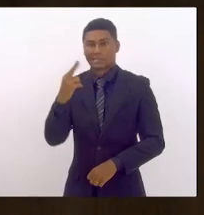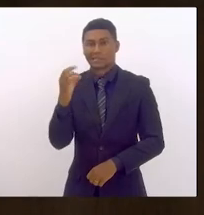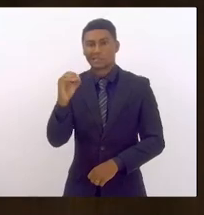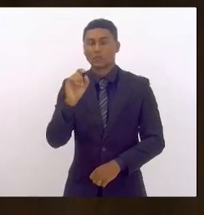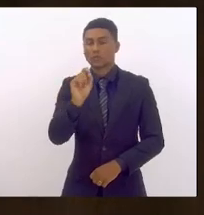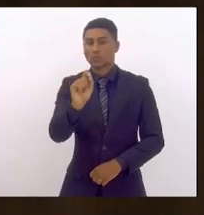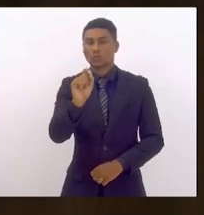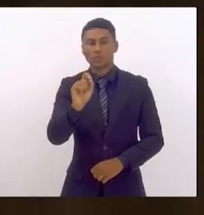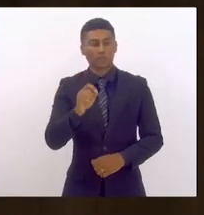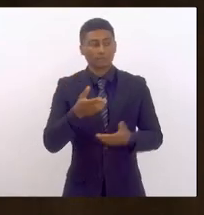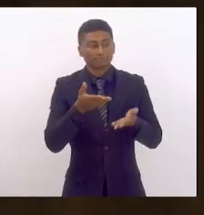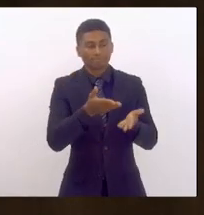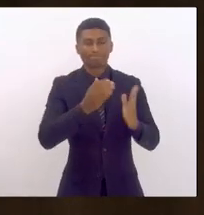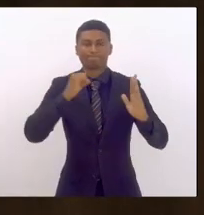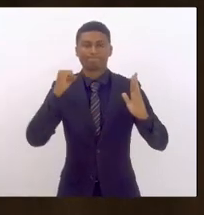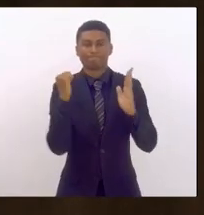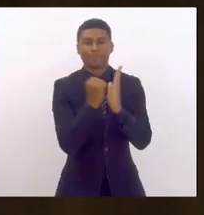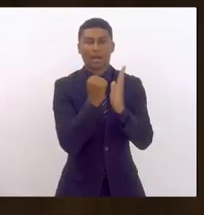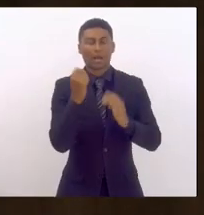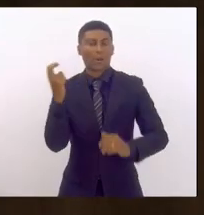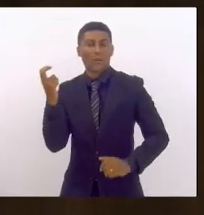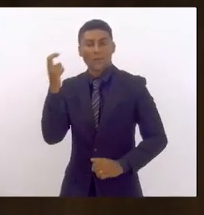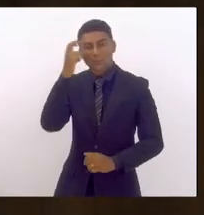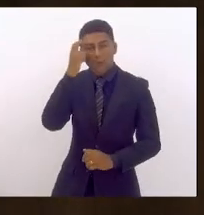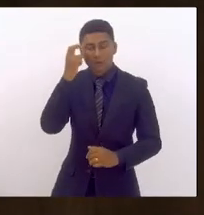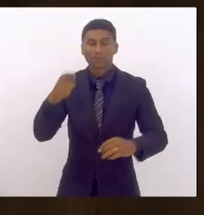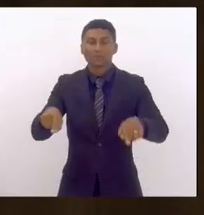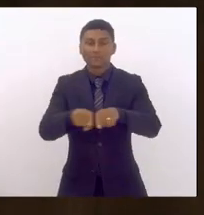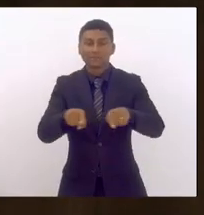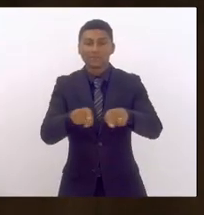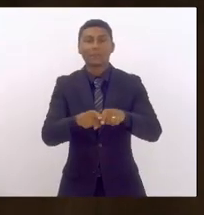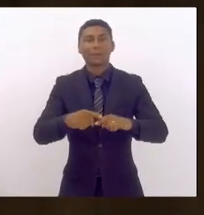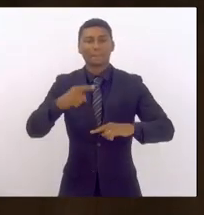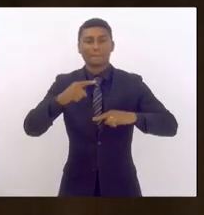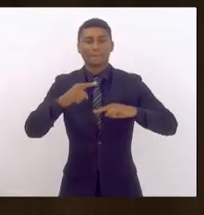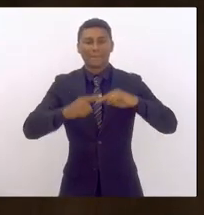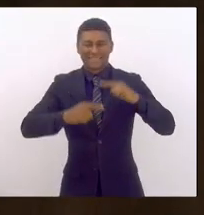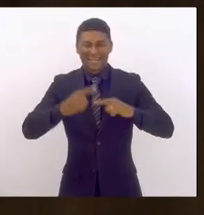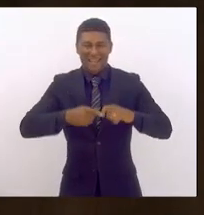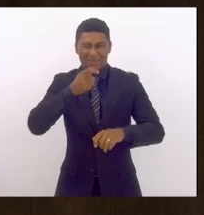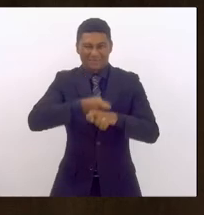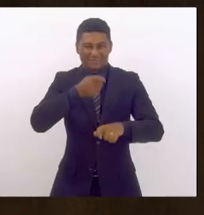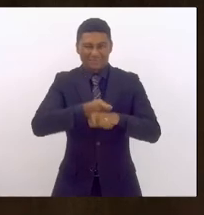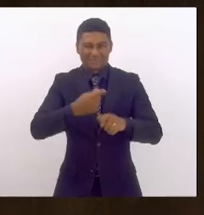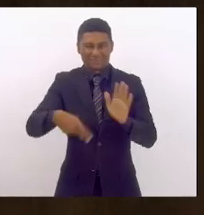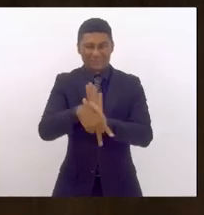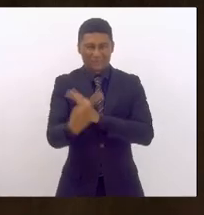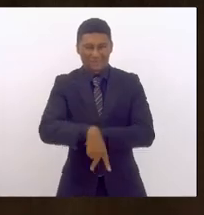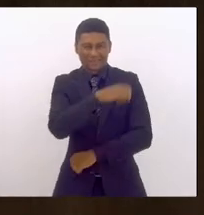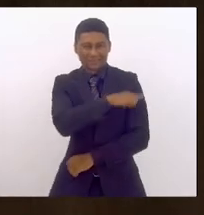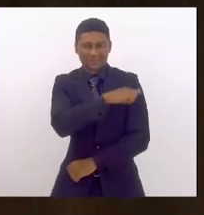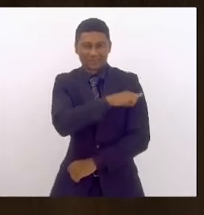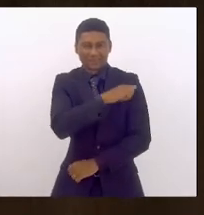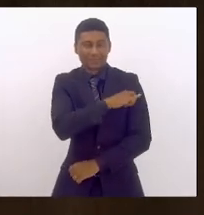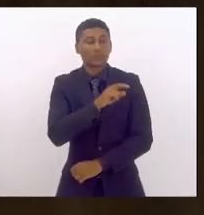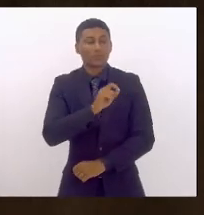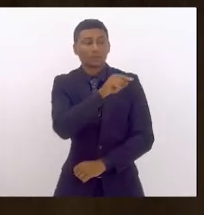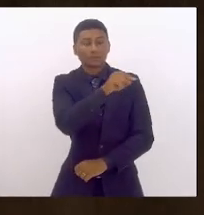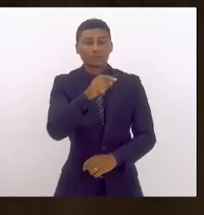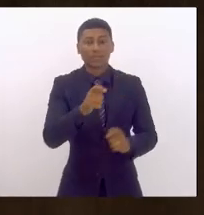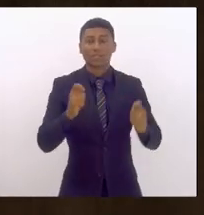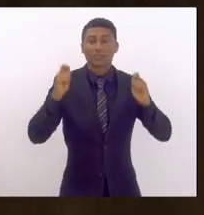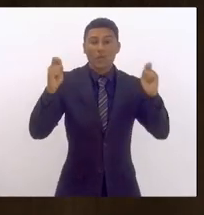declara com o patrimônio cultural e material do Estado do Rio de Janeiro a torcida